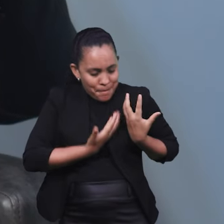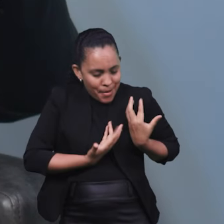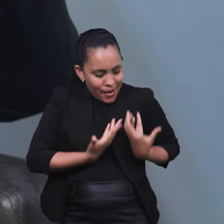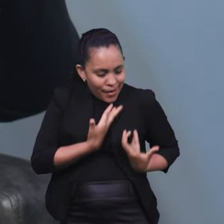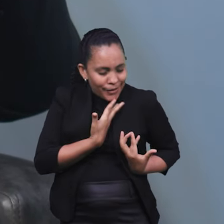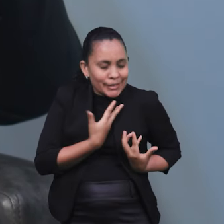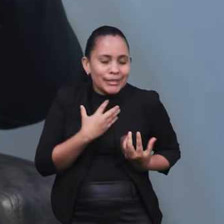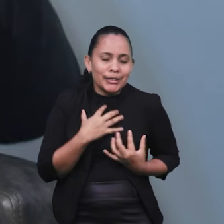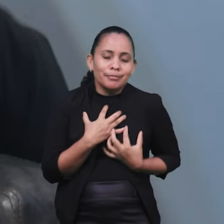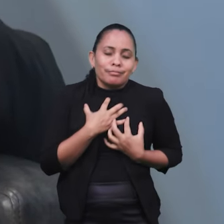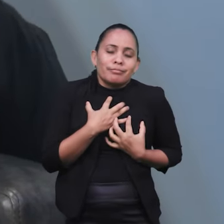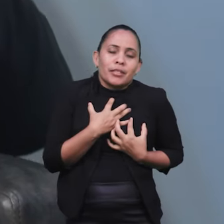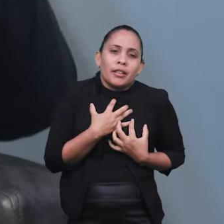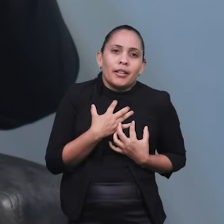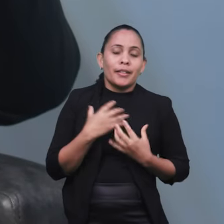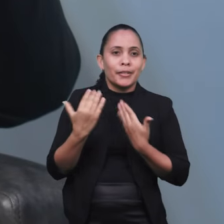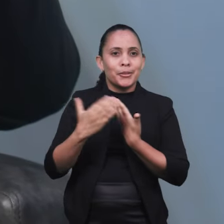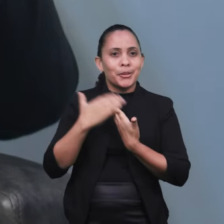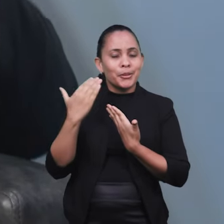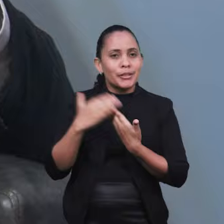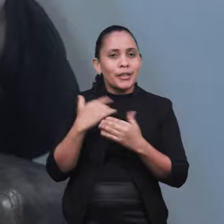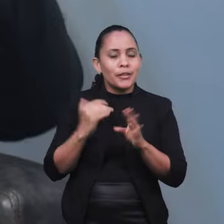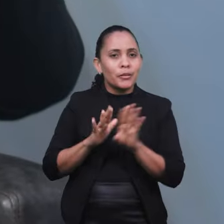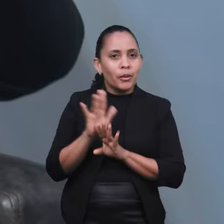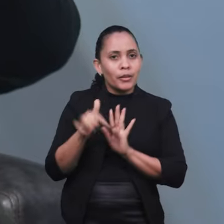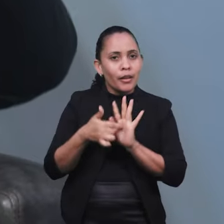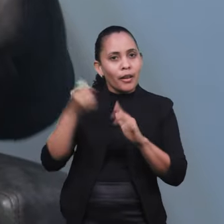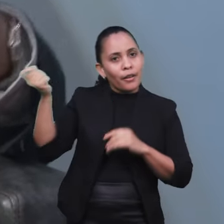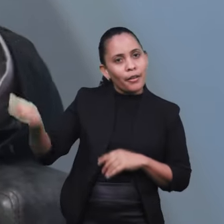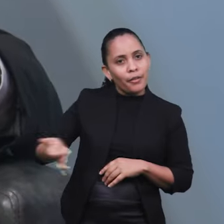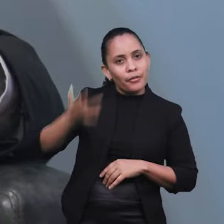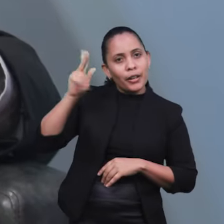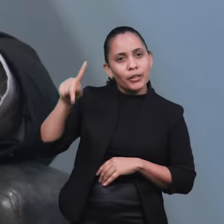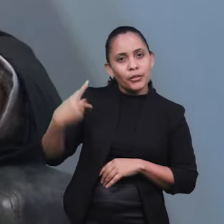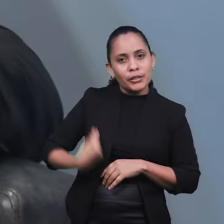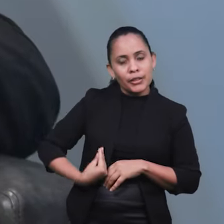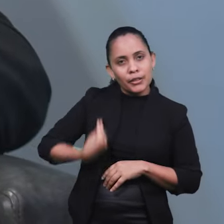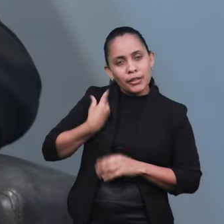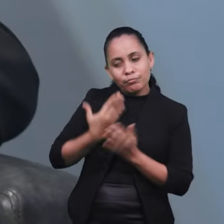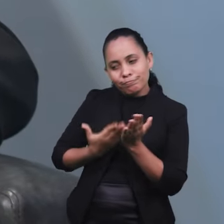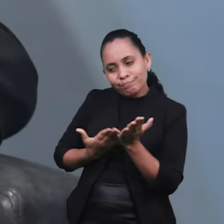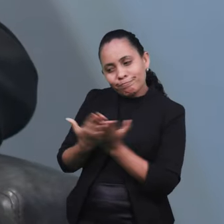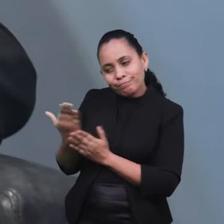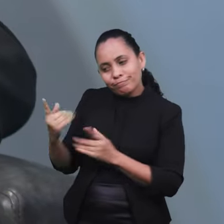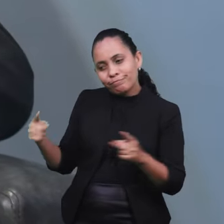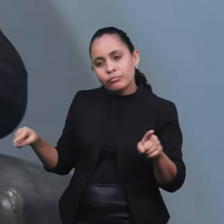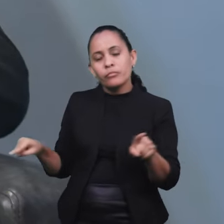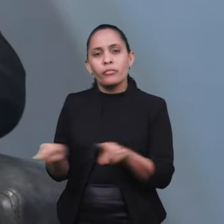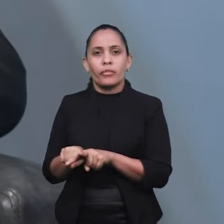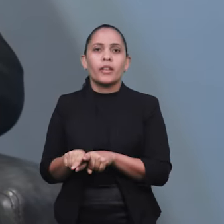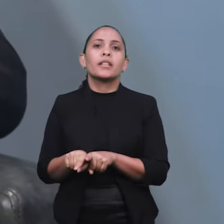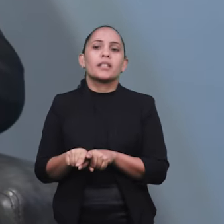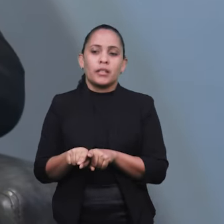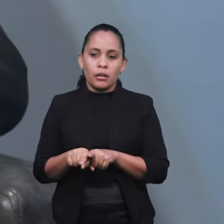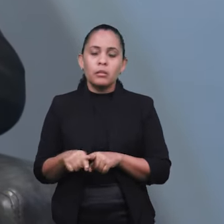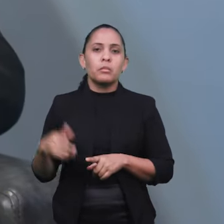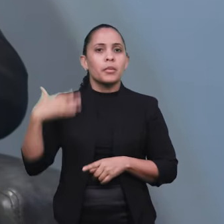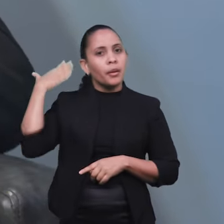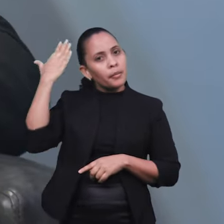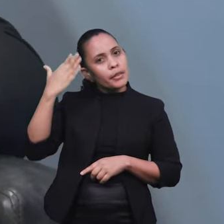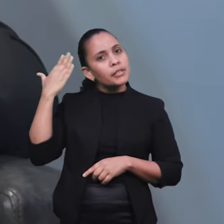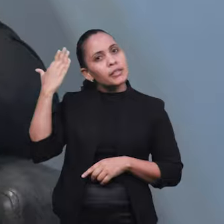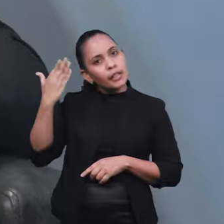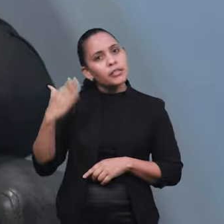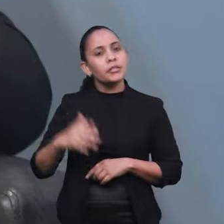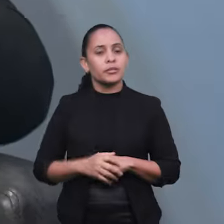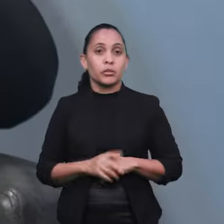Espírito que nos constrange, um Espírito que nos direciona, um Espírito que revela a nossa jornada. E nos conserva, né? Que nos conserva e que nos dá uma palavra